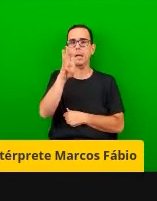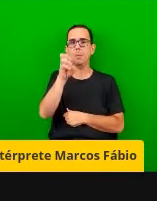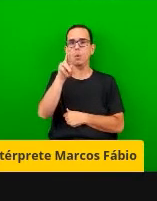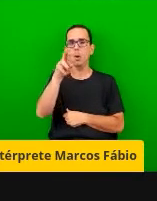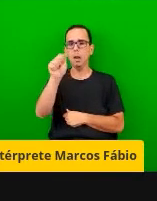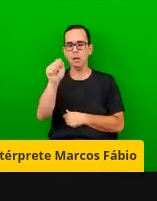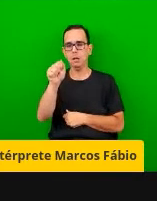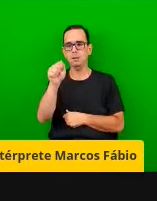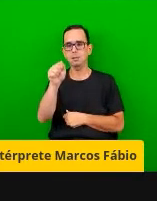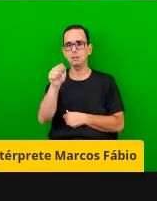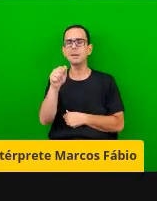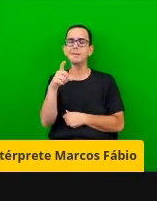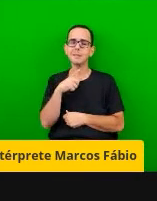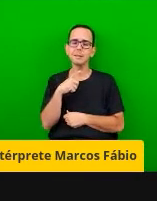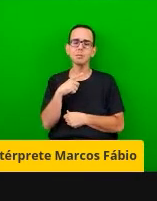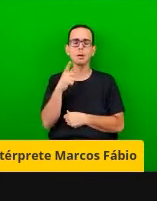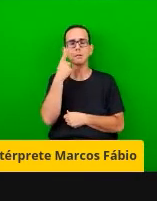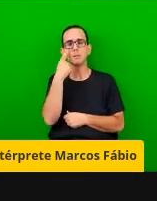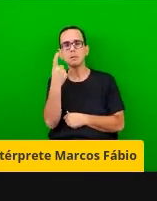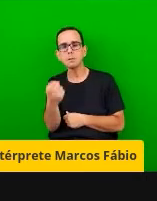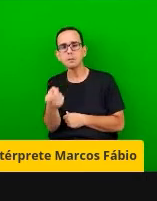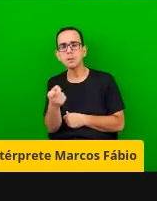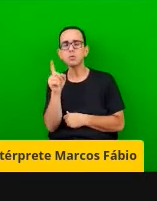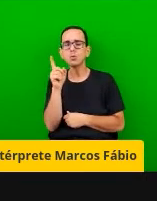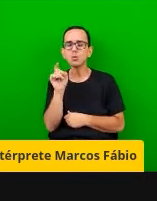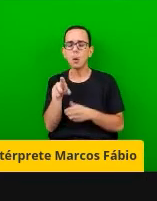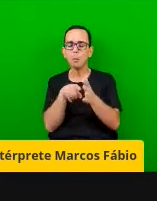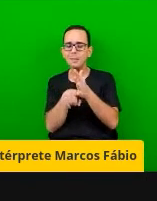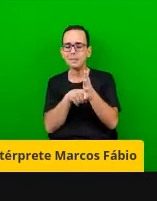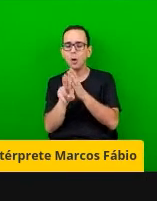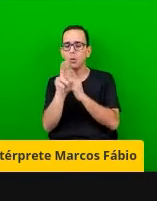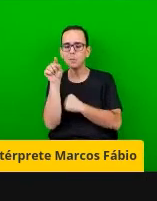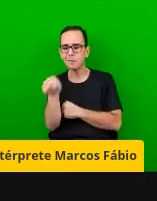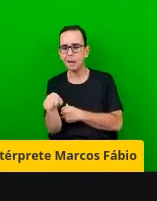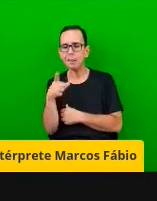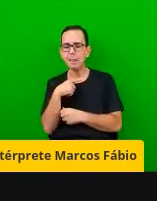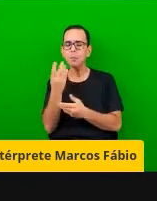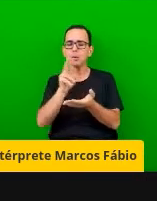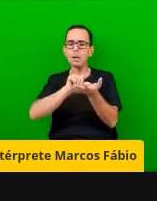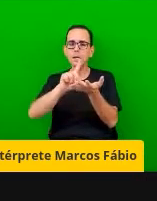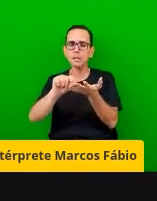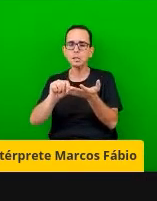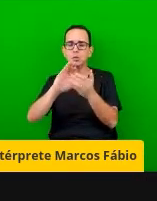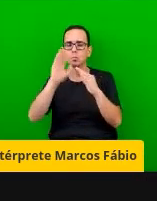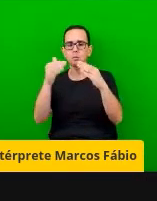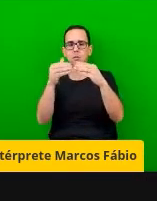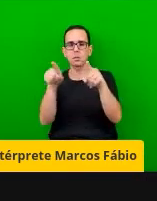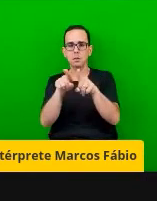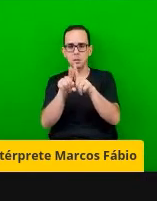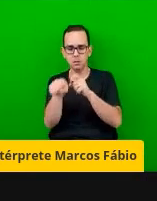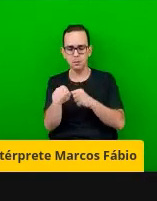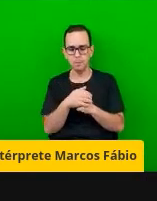trabalha essa questão. Se vocês se interessarem, é só pesquisar o nome dela, que ela tem vários artigos em relação a isso. A